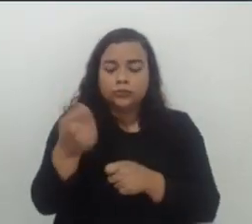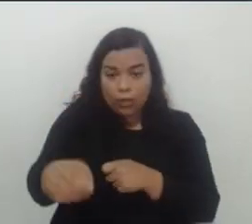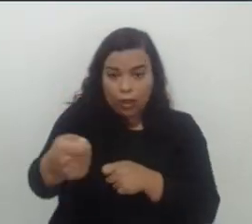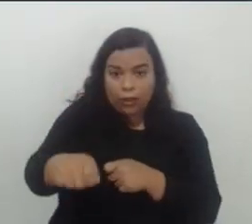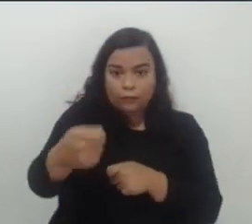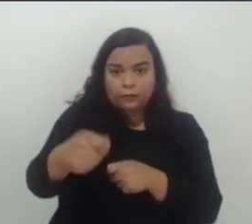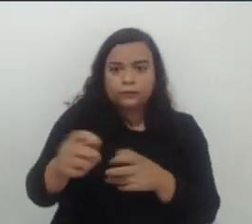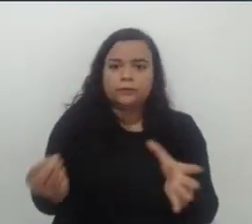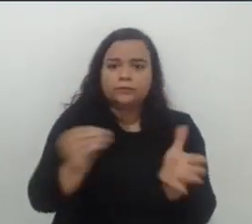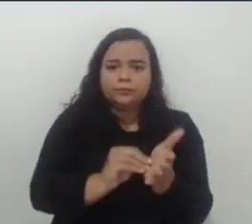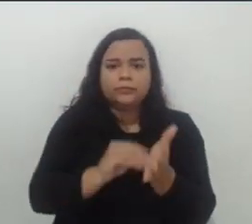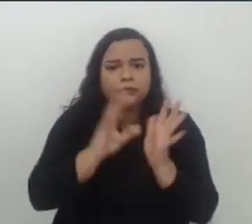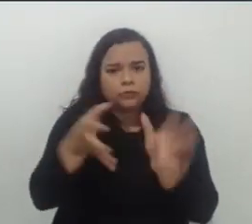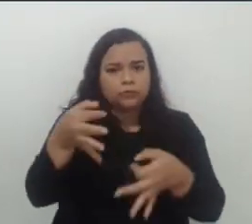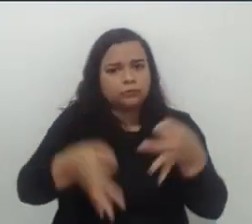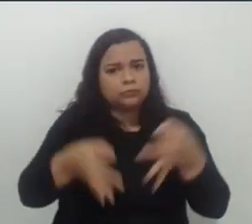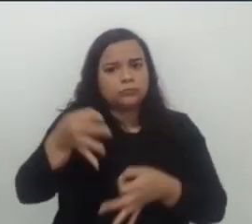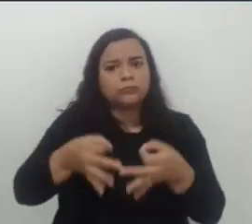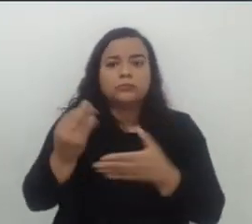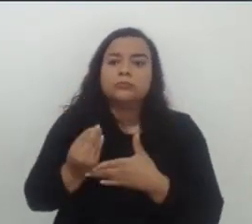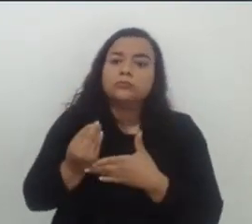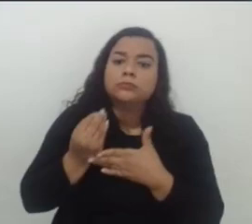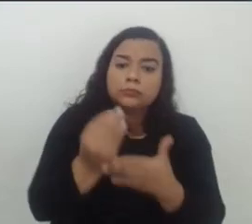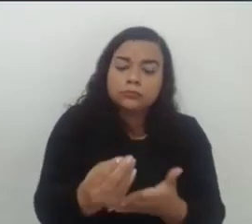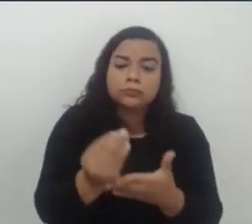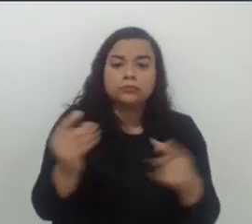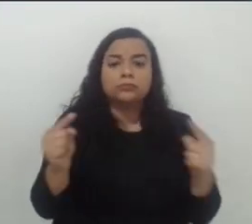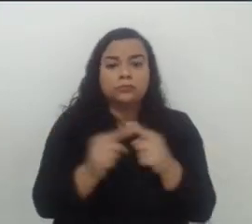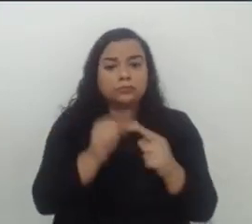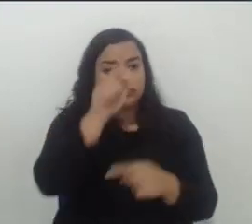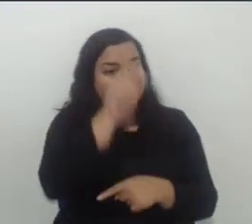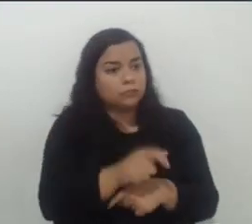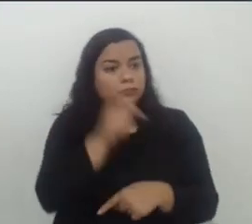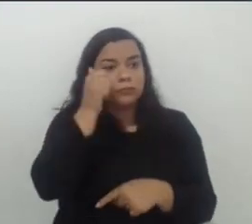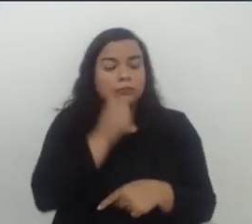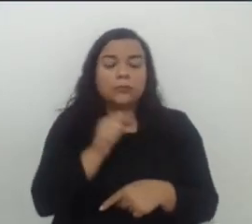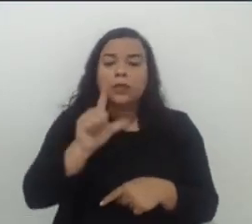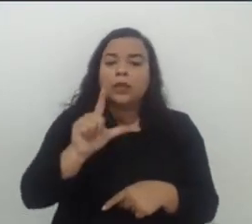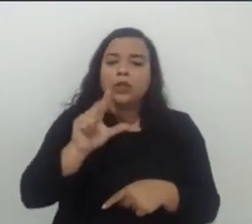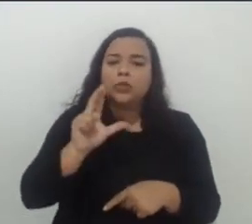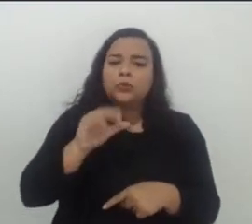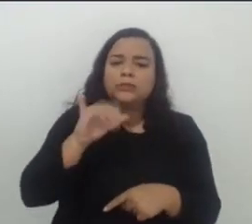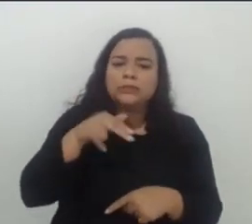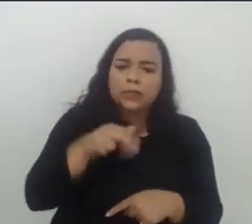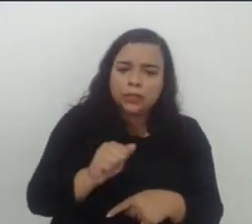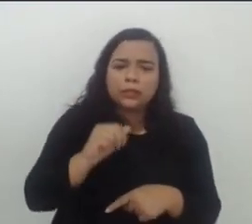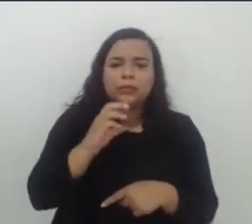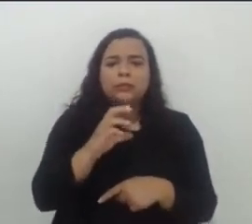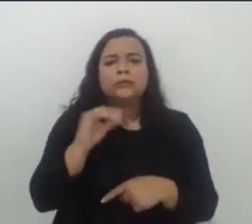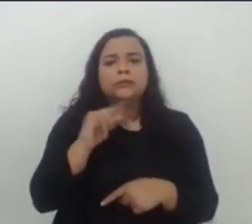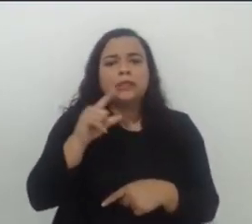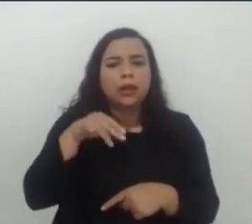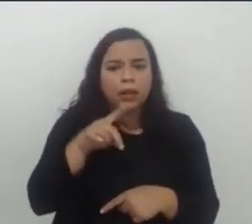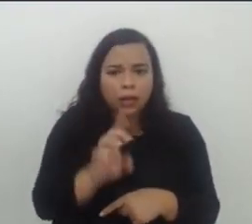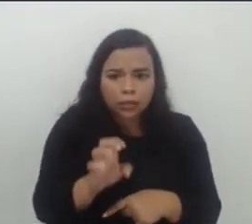em juízo, entregando-as à servidora Luciana Cileide Pessoa no dia